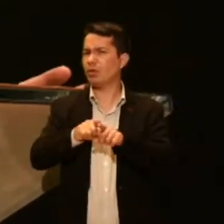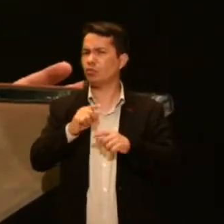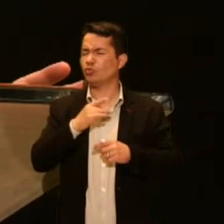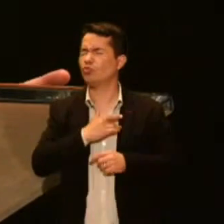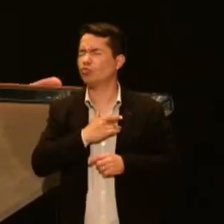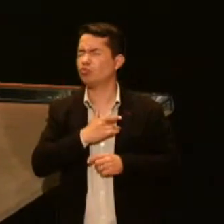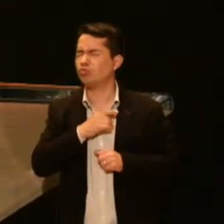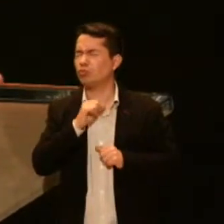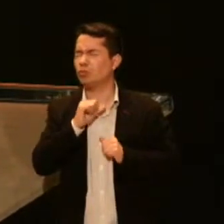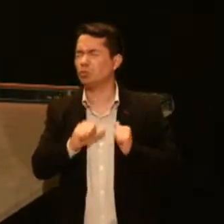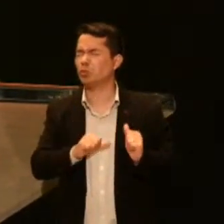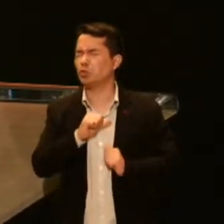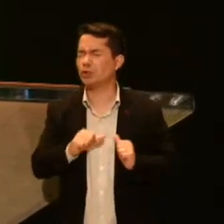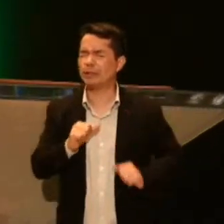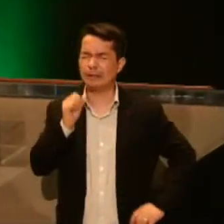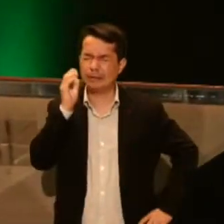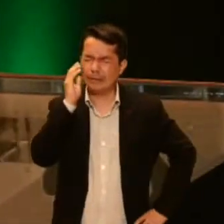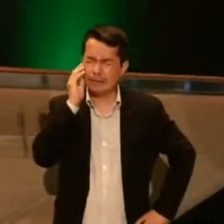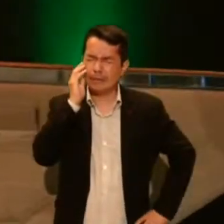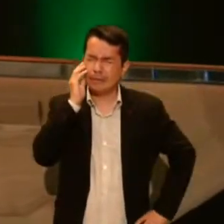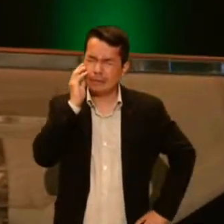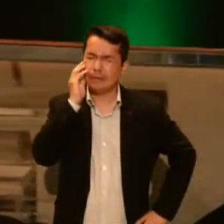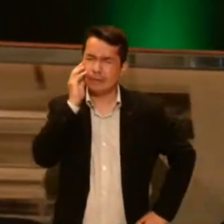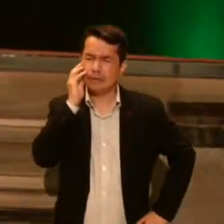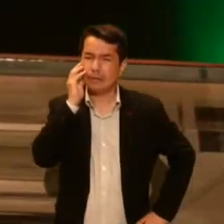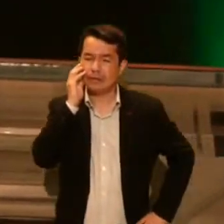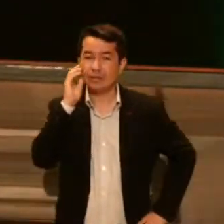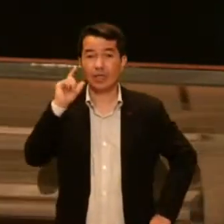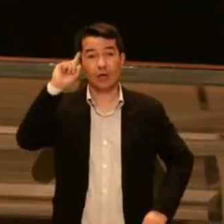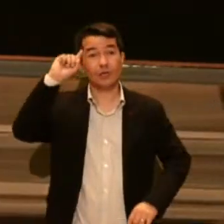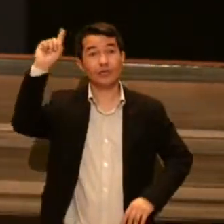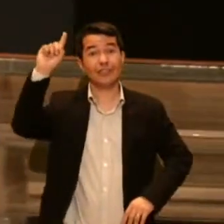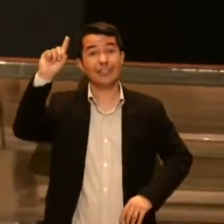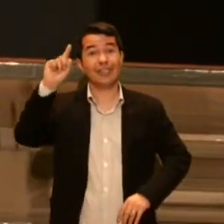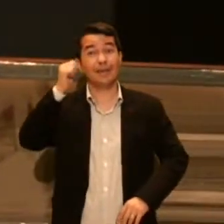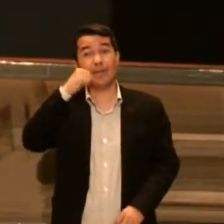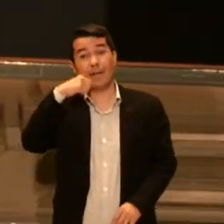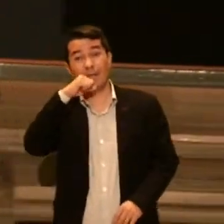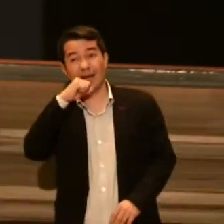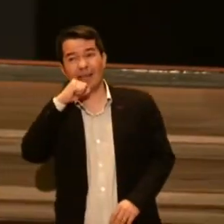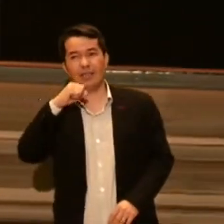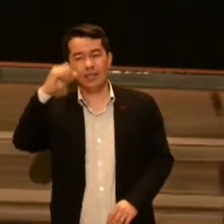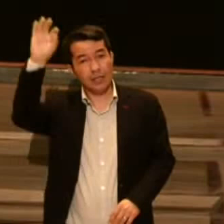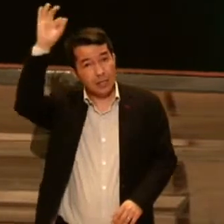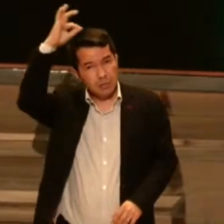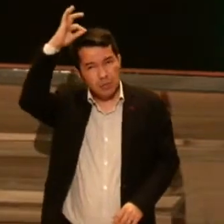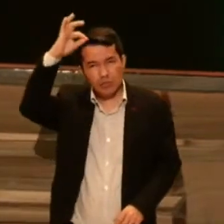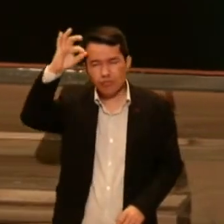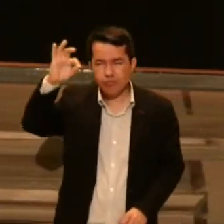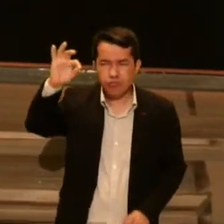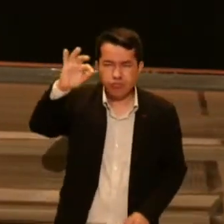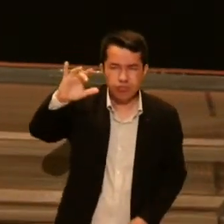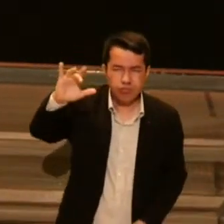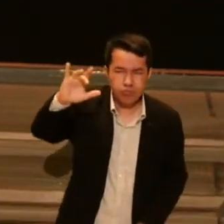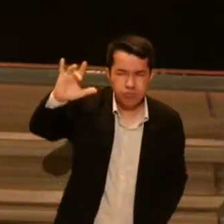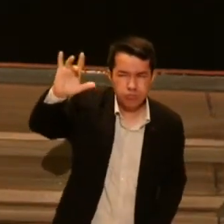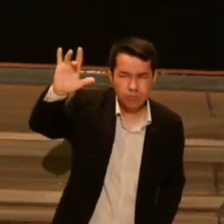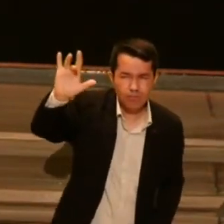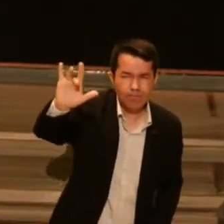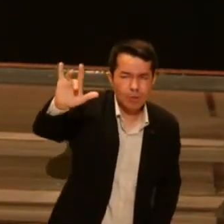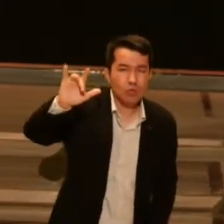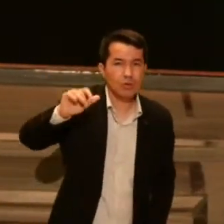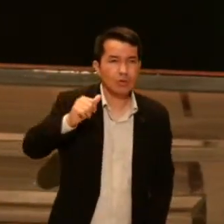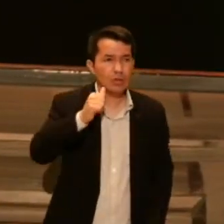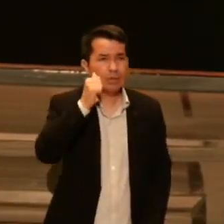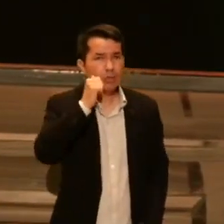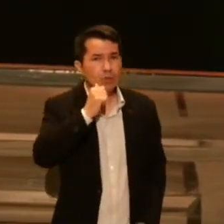tudo. E aí quando ele estava naquele culto, Dia das Mães, e o Espírito Santo falou para eles, olha, vocês têm que resolver